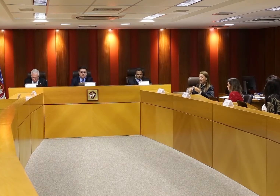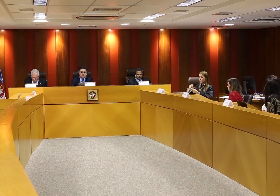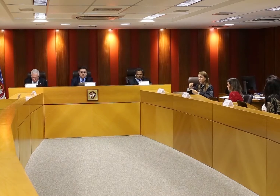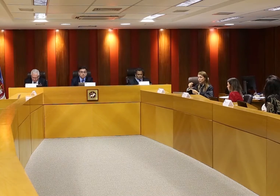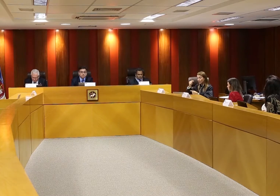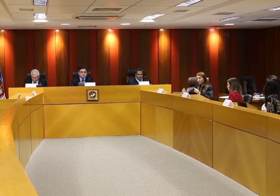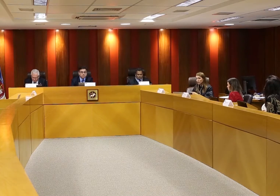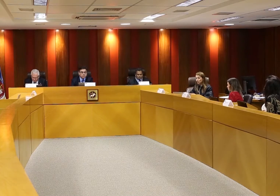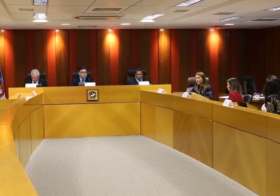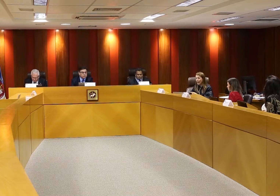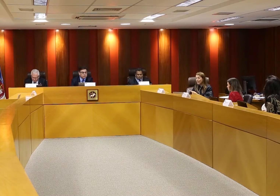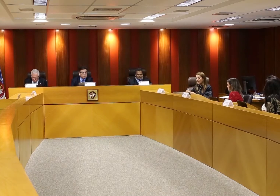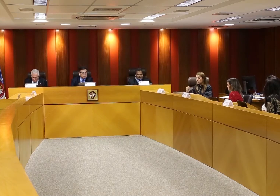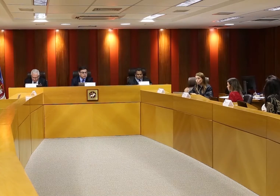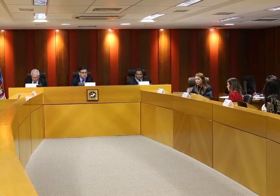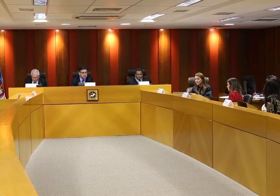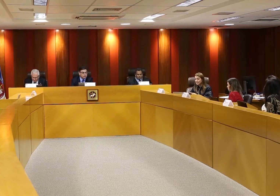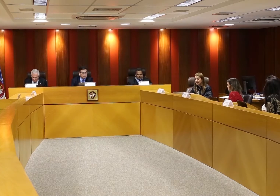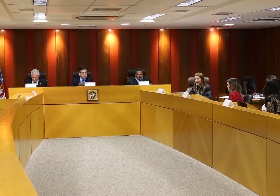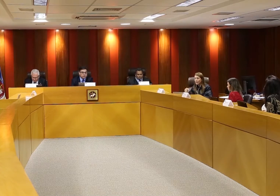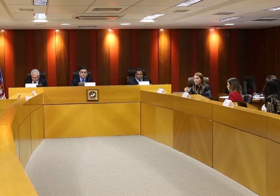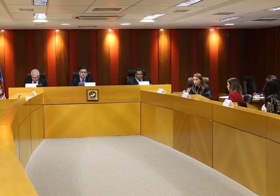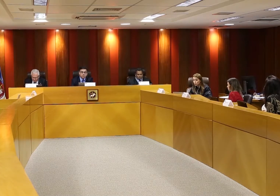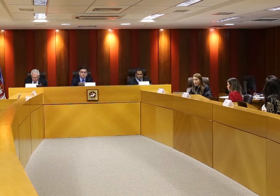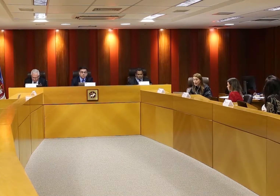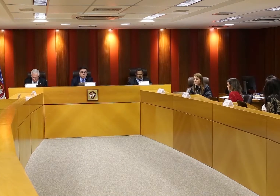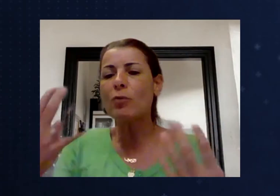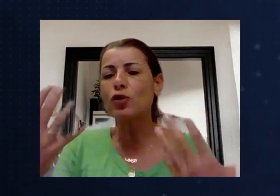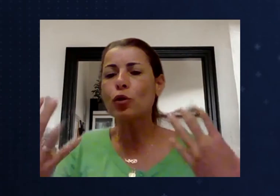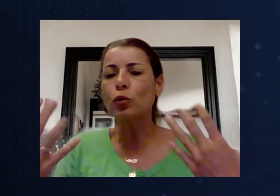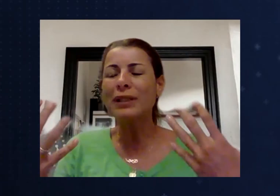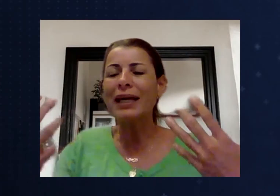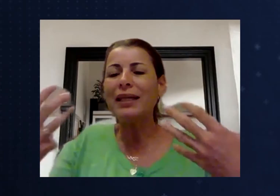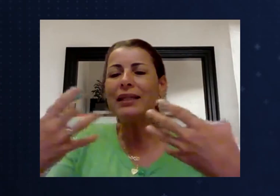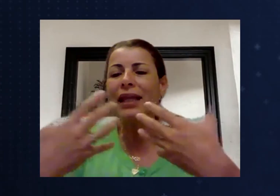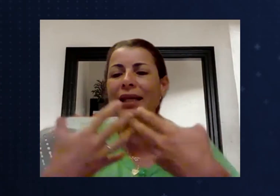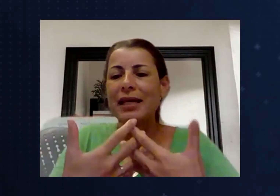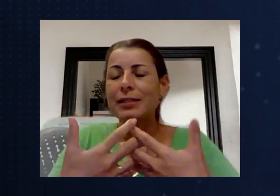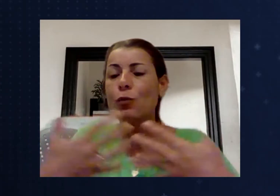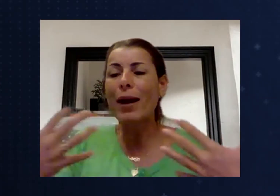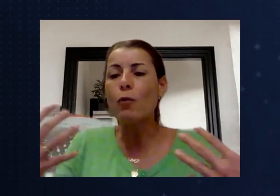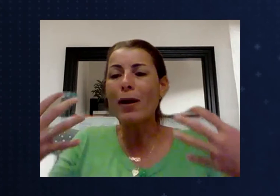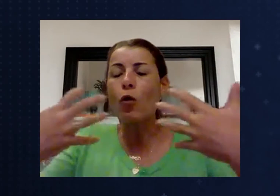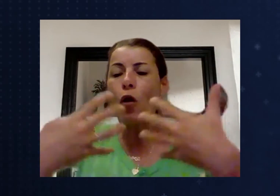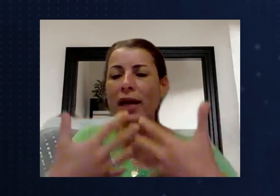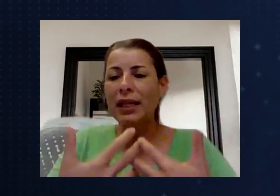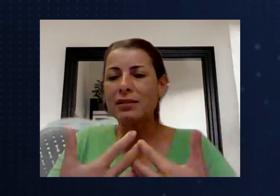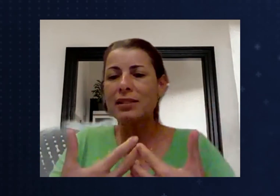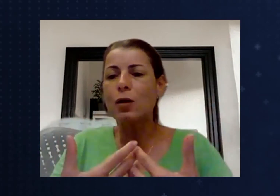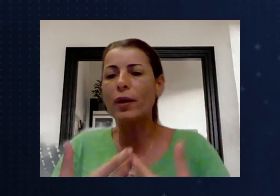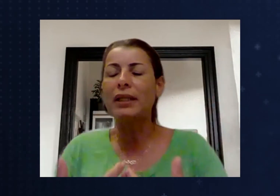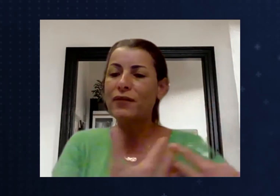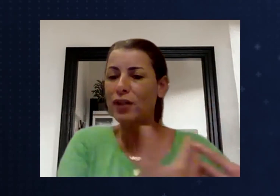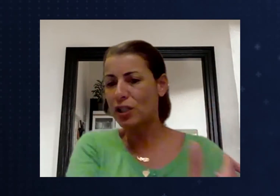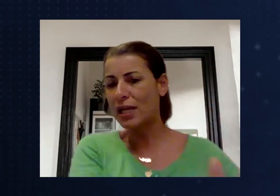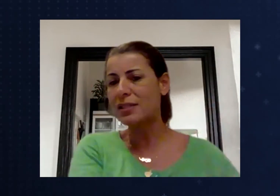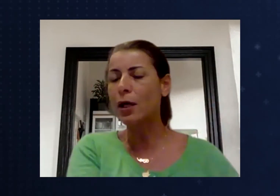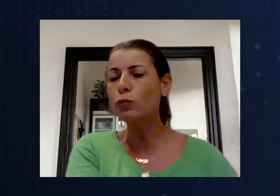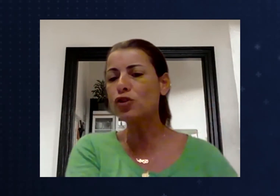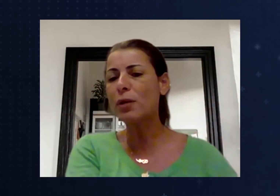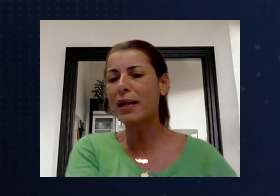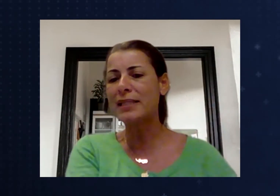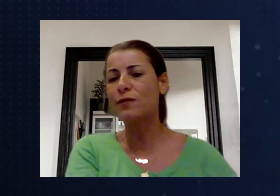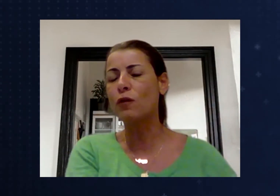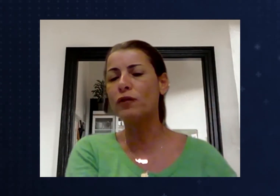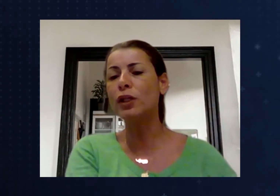de investigar, de processar e de julgar. Em entrevista concedida ao MP Cidadão, a promotora falou